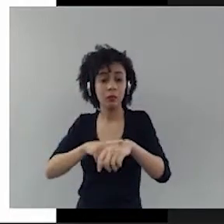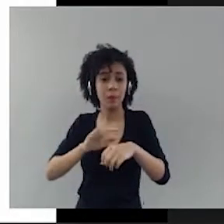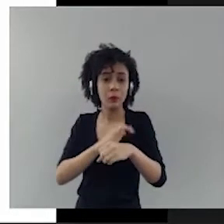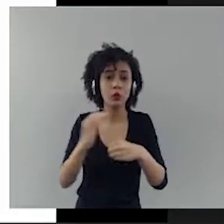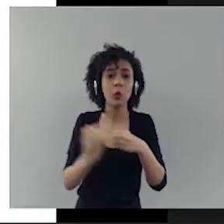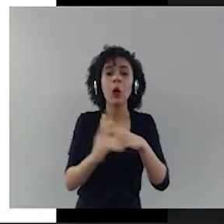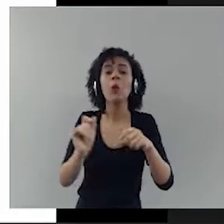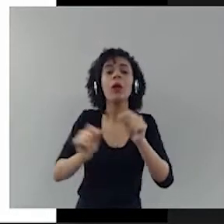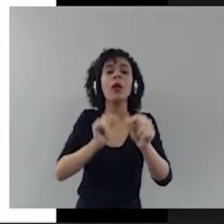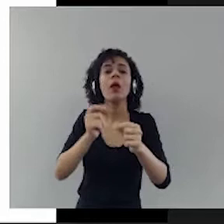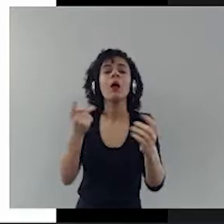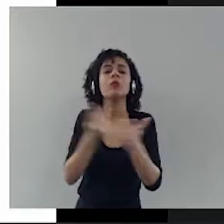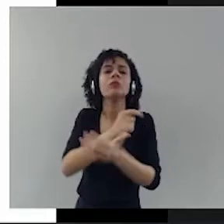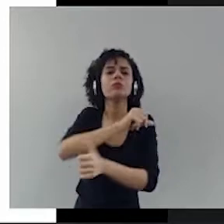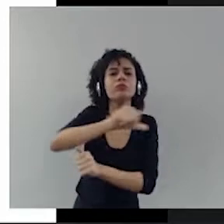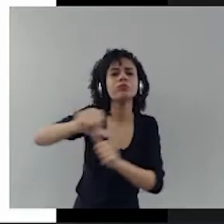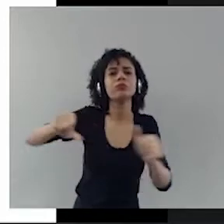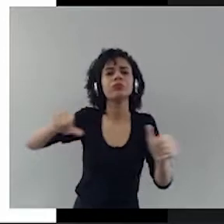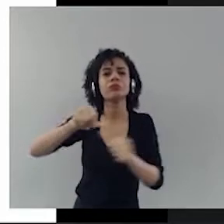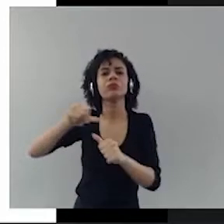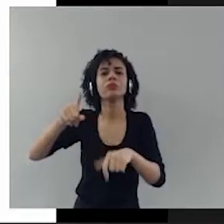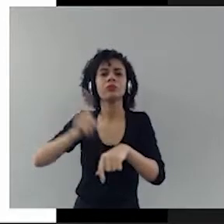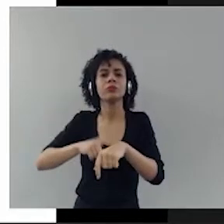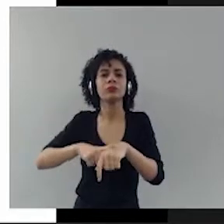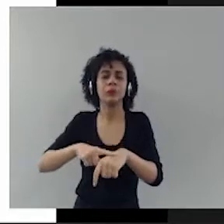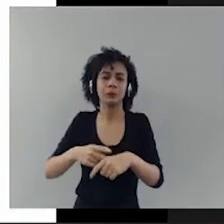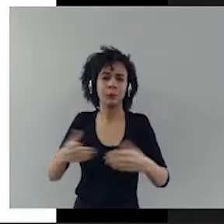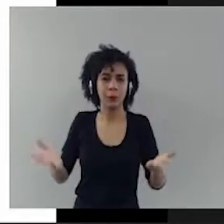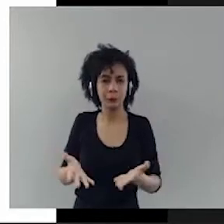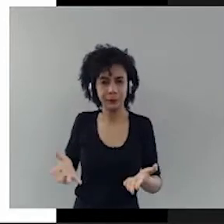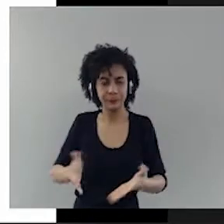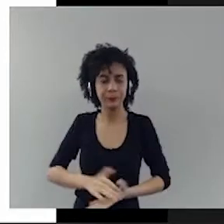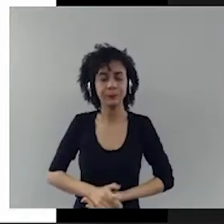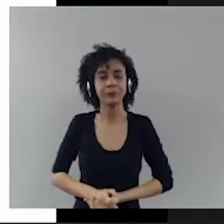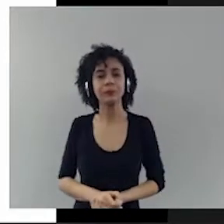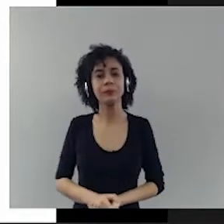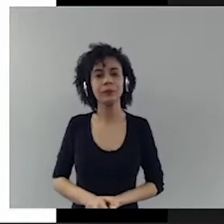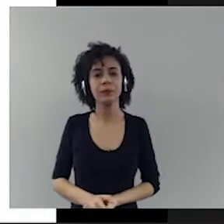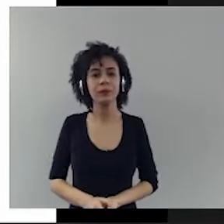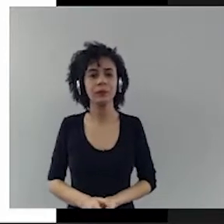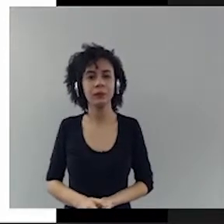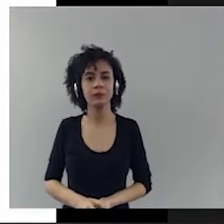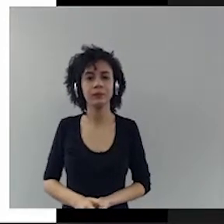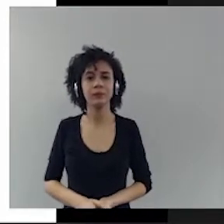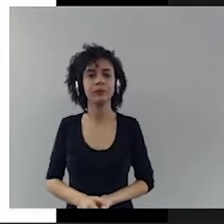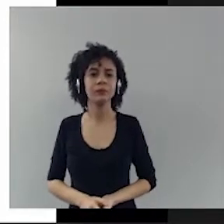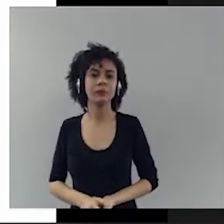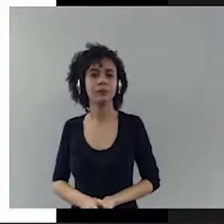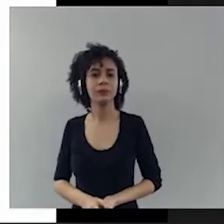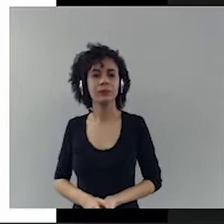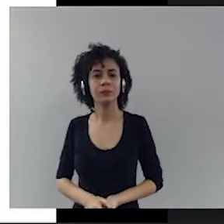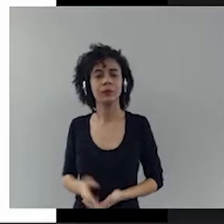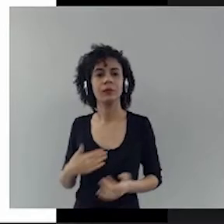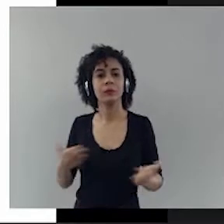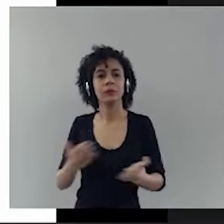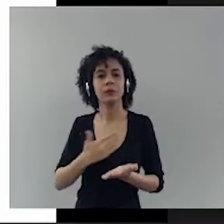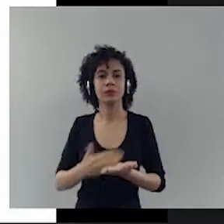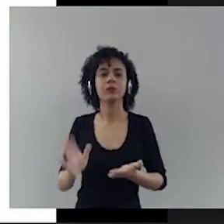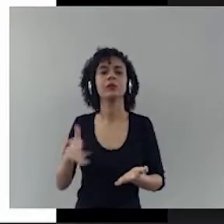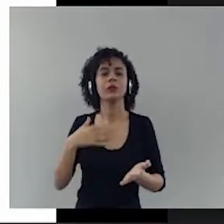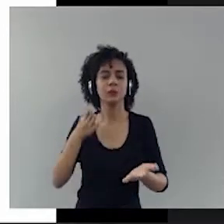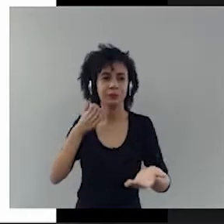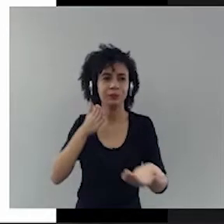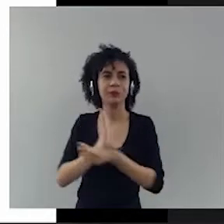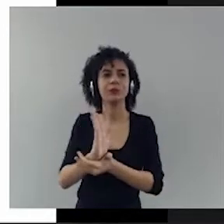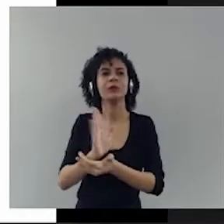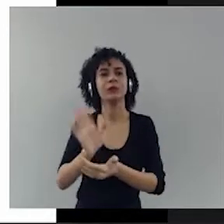regime extraordinário instituído um passo da academia eu esse então observando que hoje aprovação